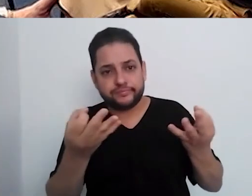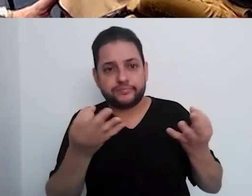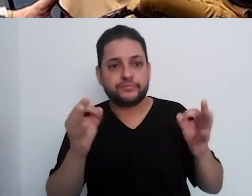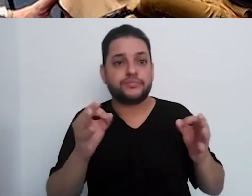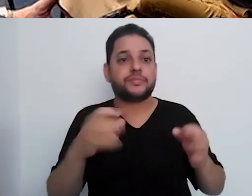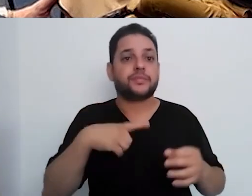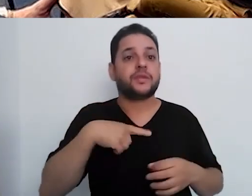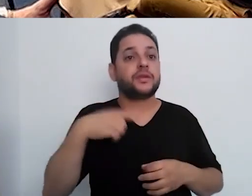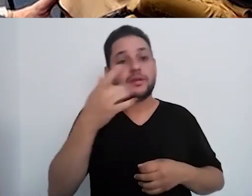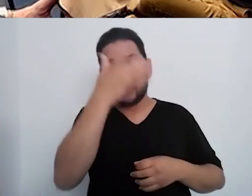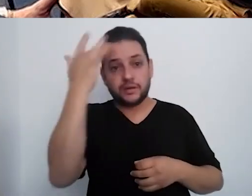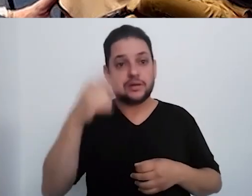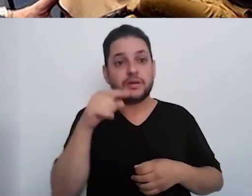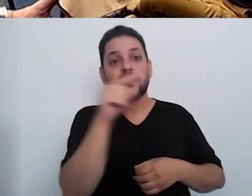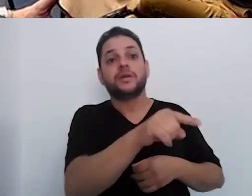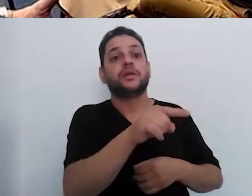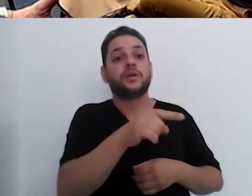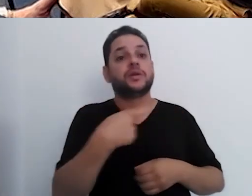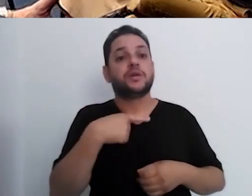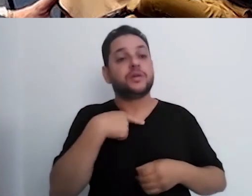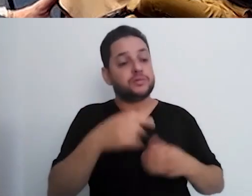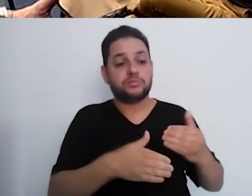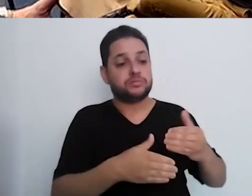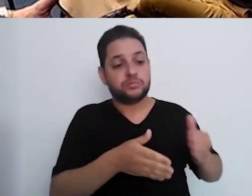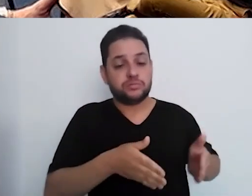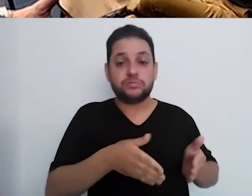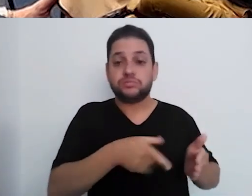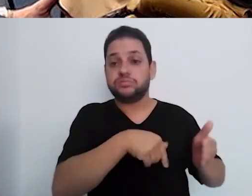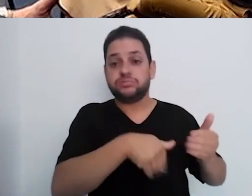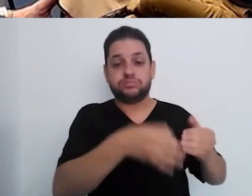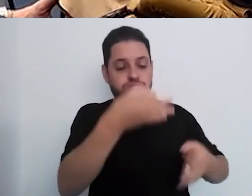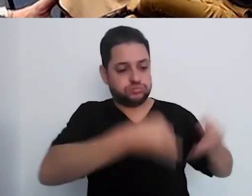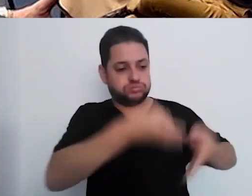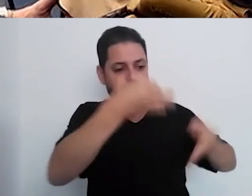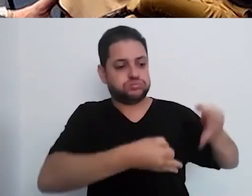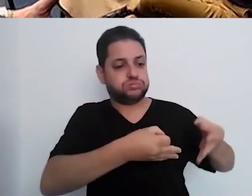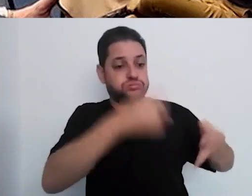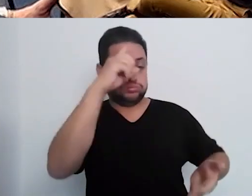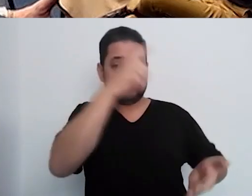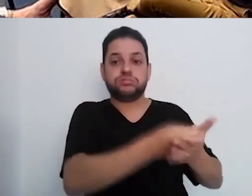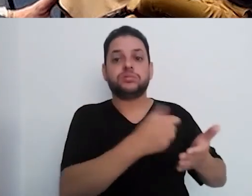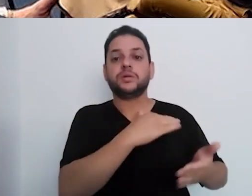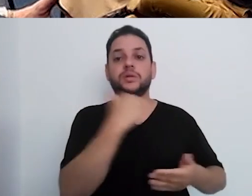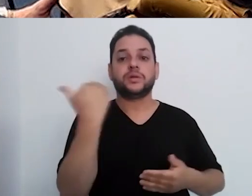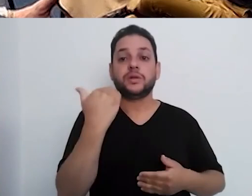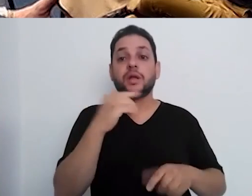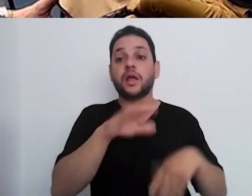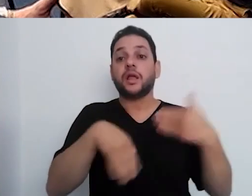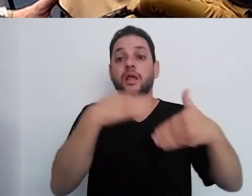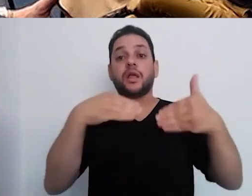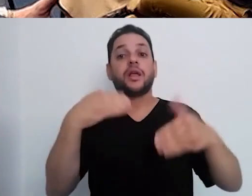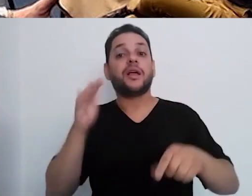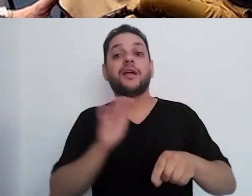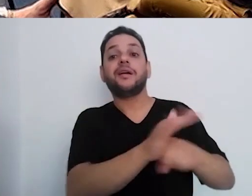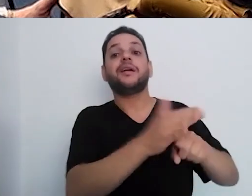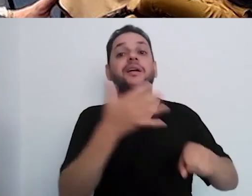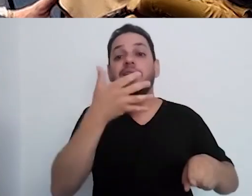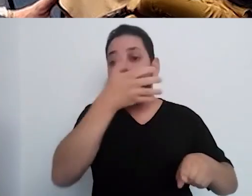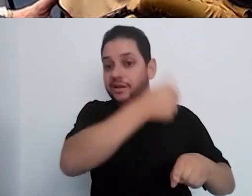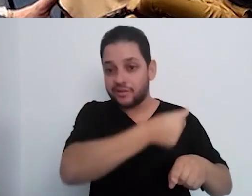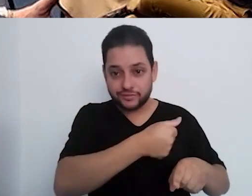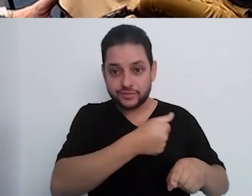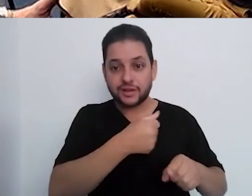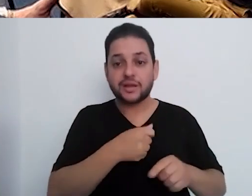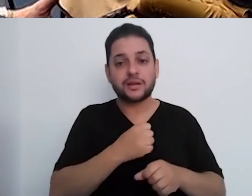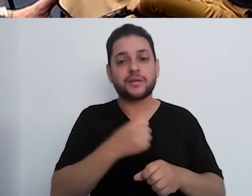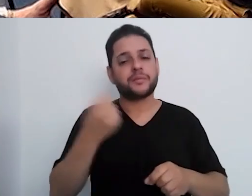cara que estava condenado à morte. Então, e ele realmente era inocente mesmo. Ele estava preso há